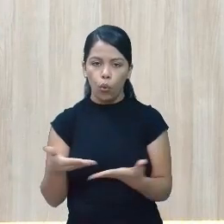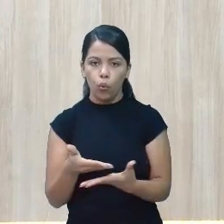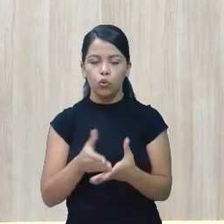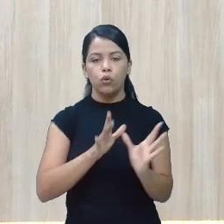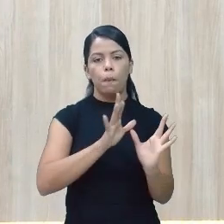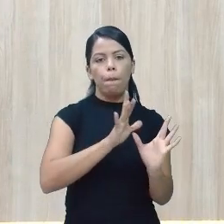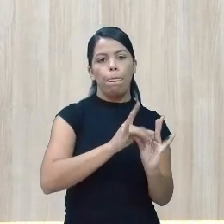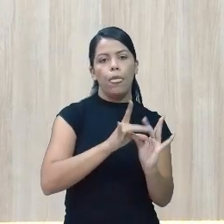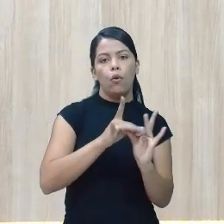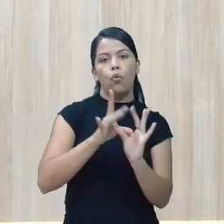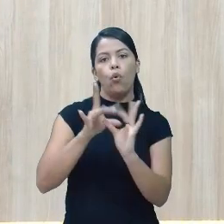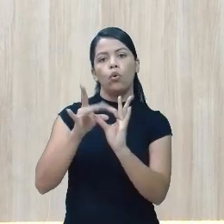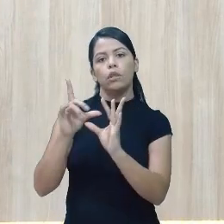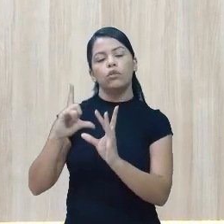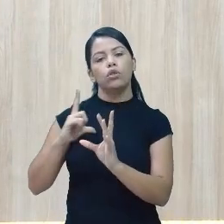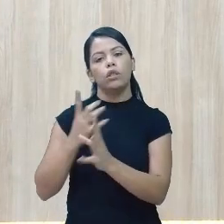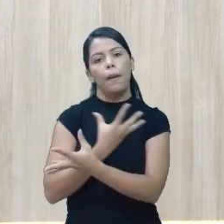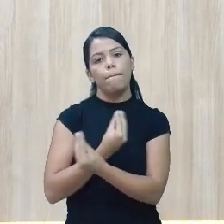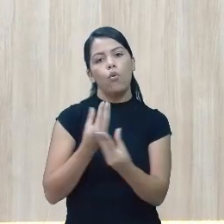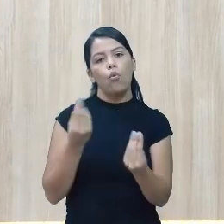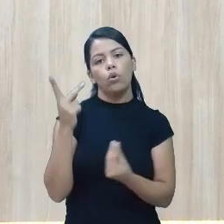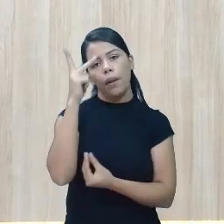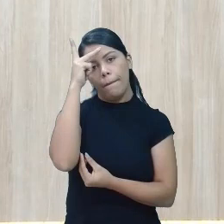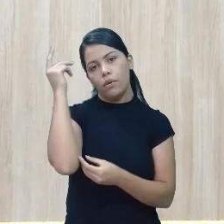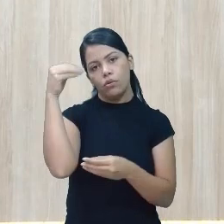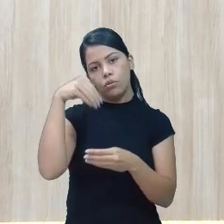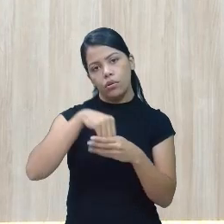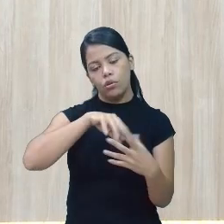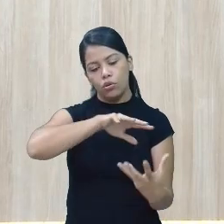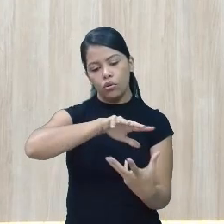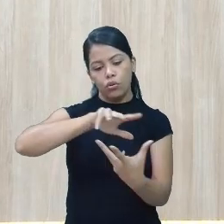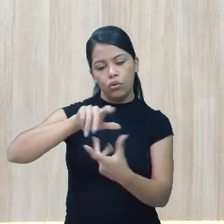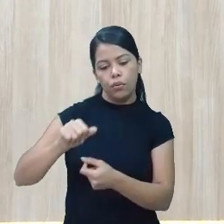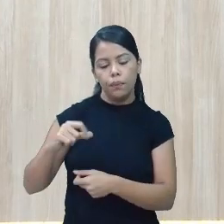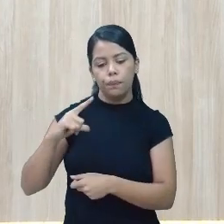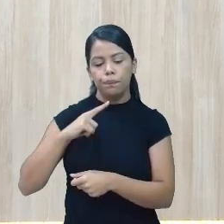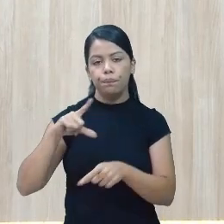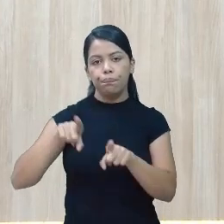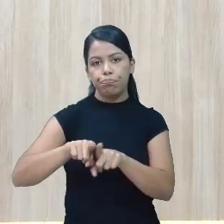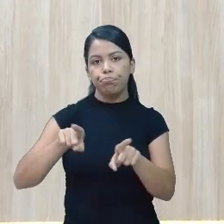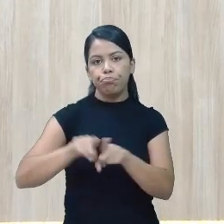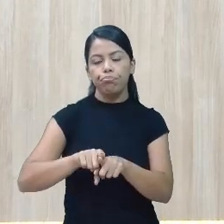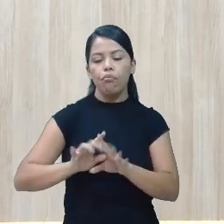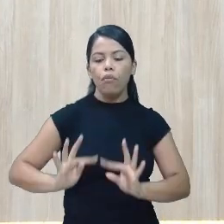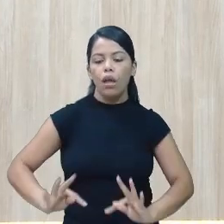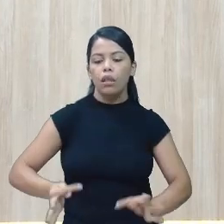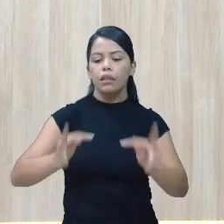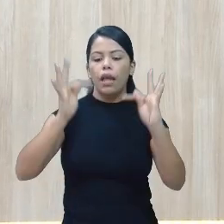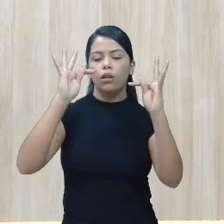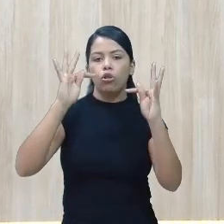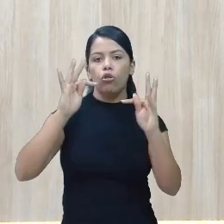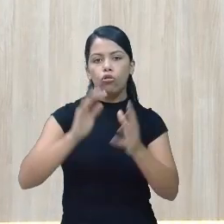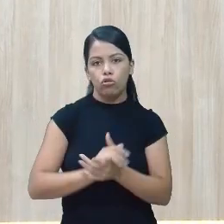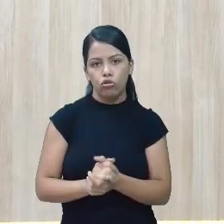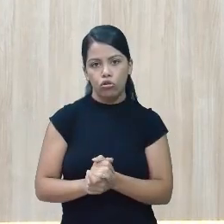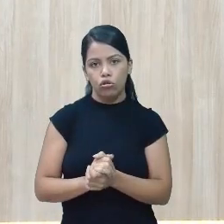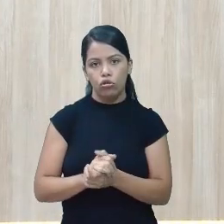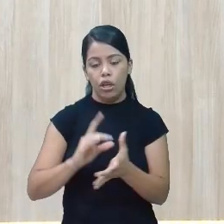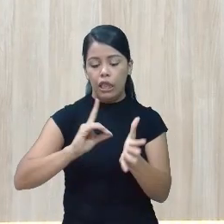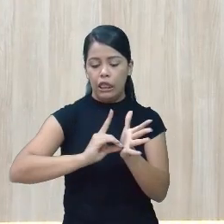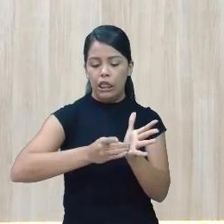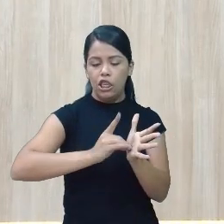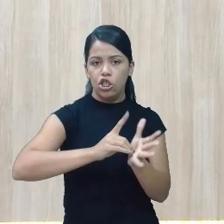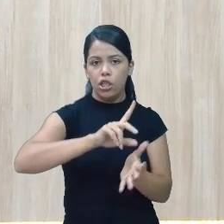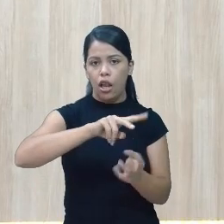onde tem muitas pessoas no planeta Terra, e a outra que a gente tem a tecnologia digital que faz essa conexão com uma